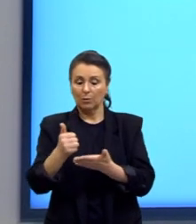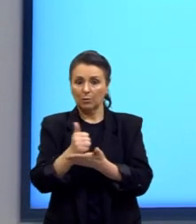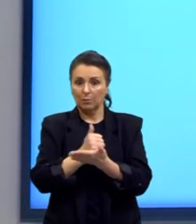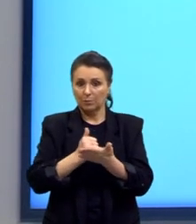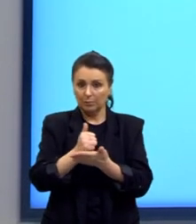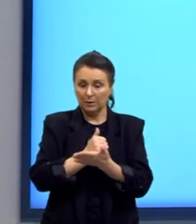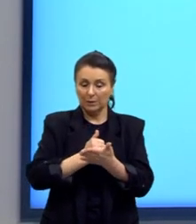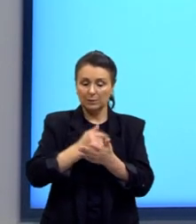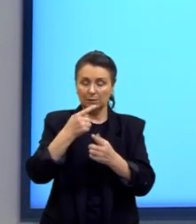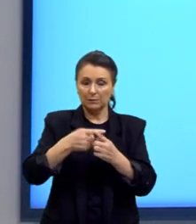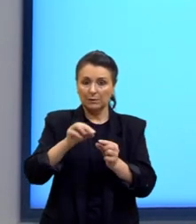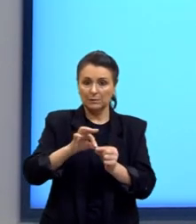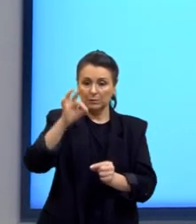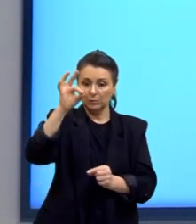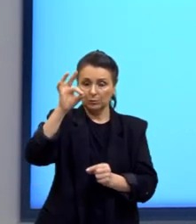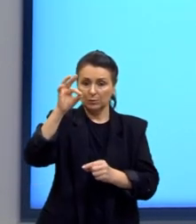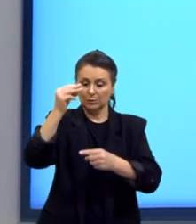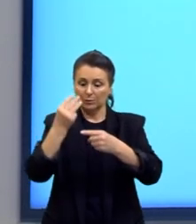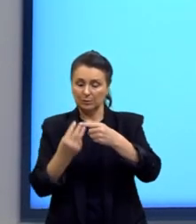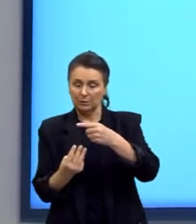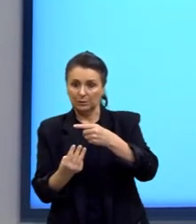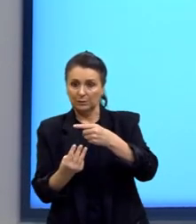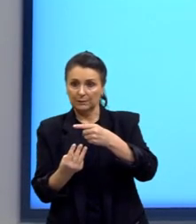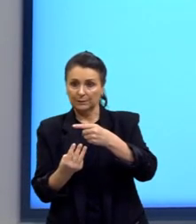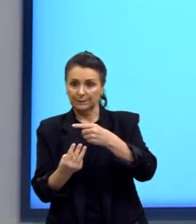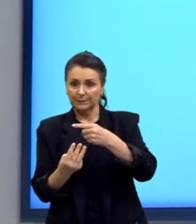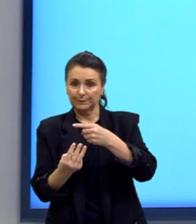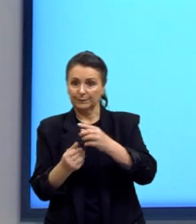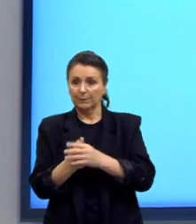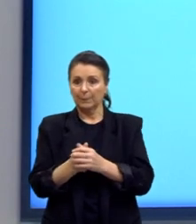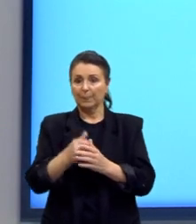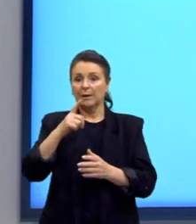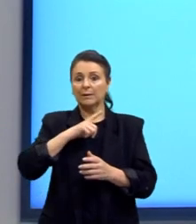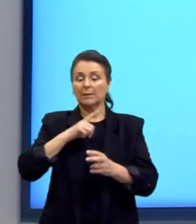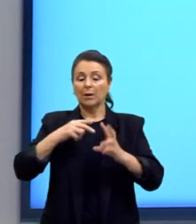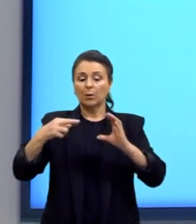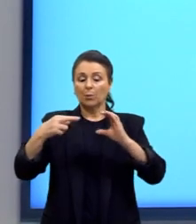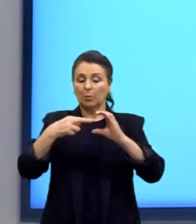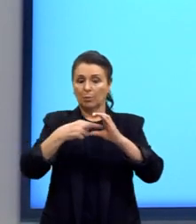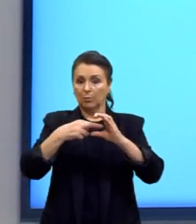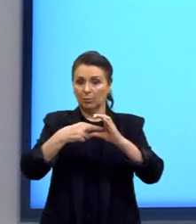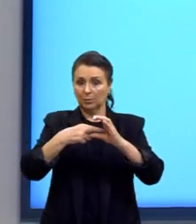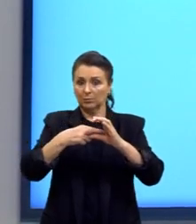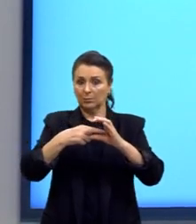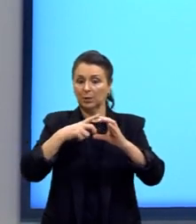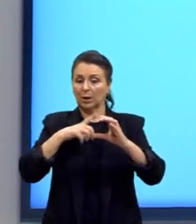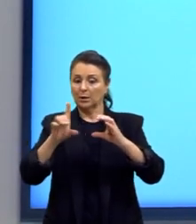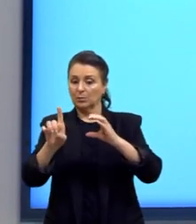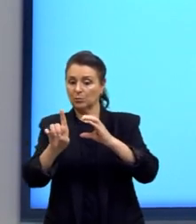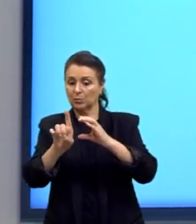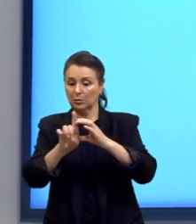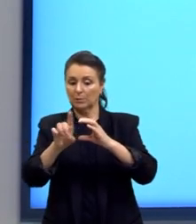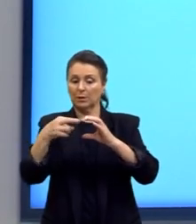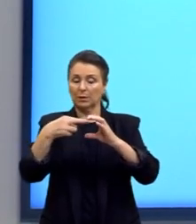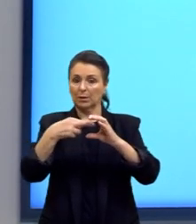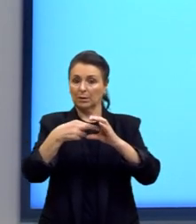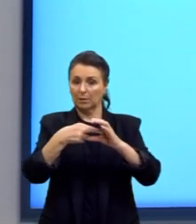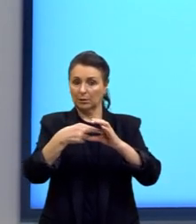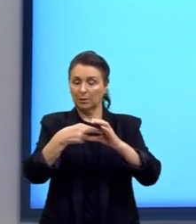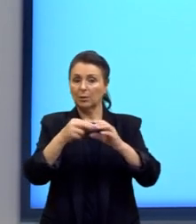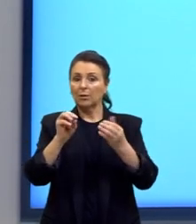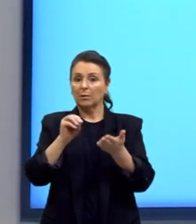da base vezes altura sobre três aí nós temos o raio porque a gente tem o diâmetro então sabemos o raio